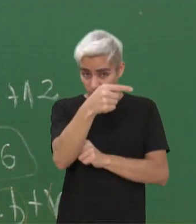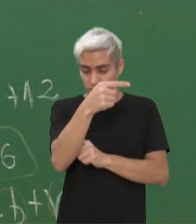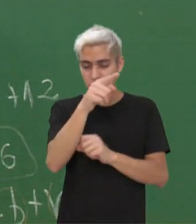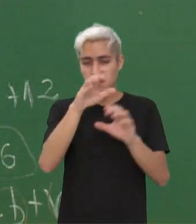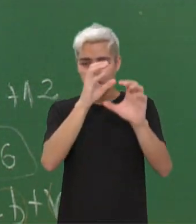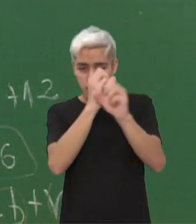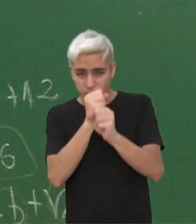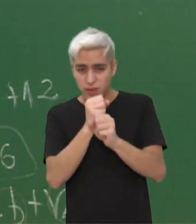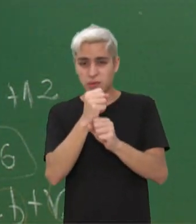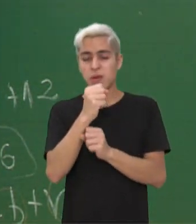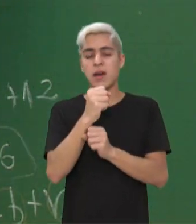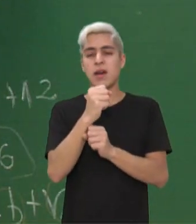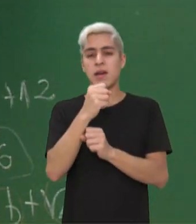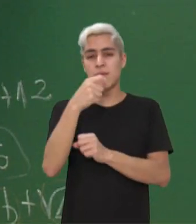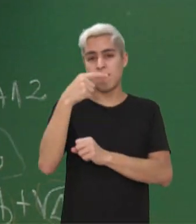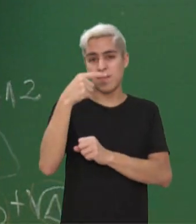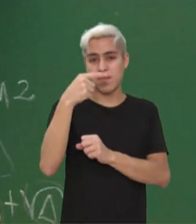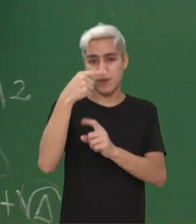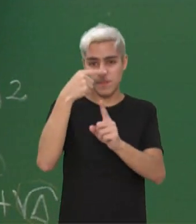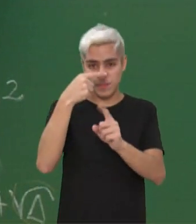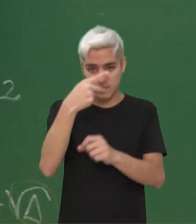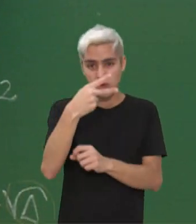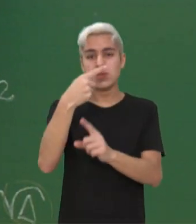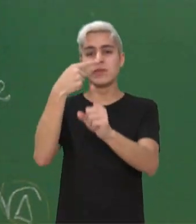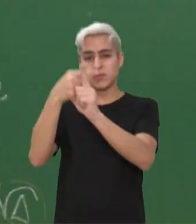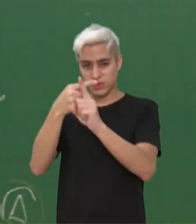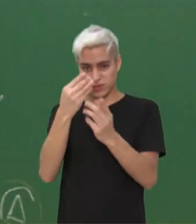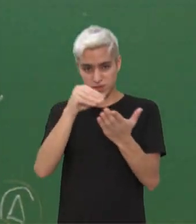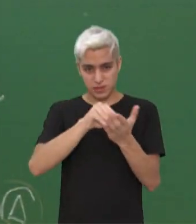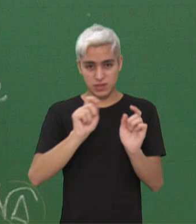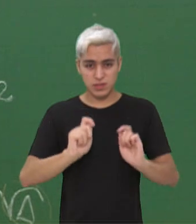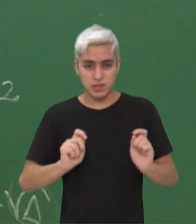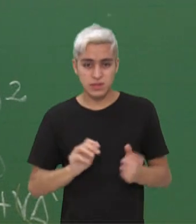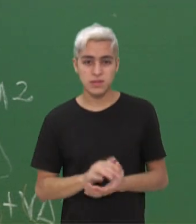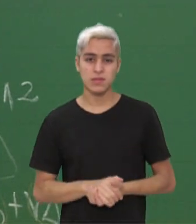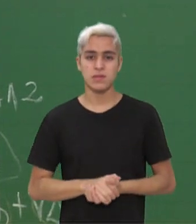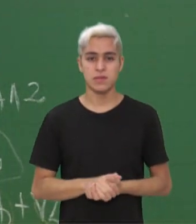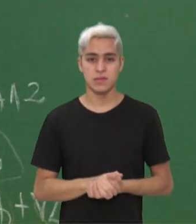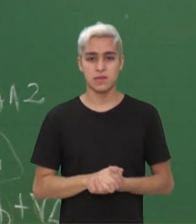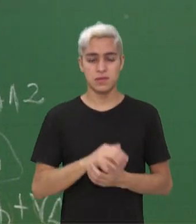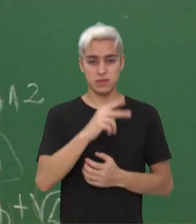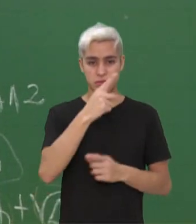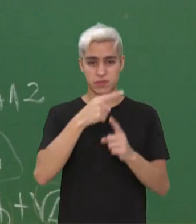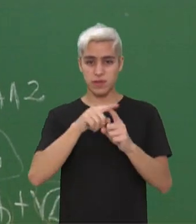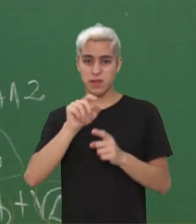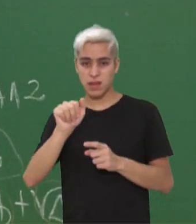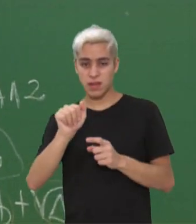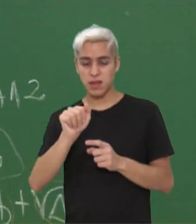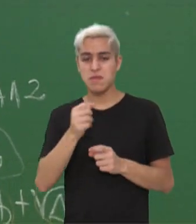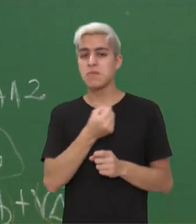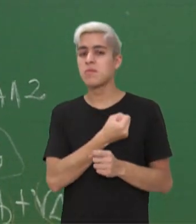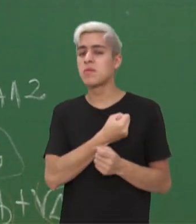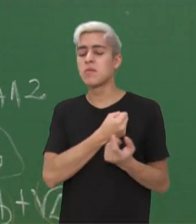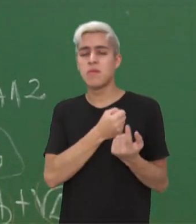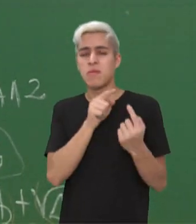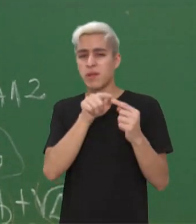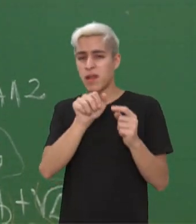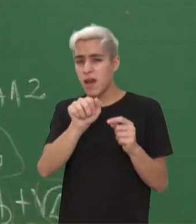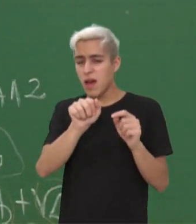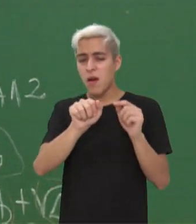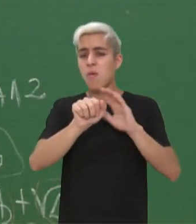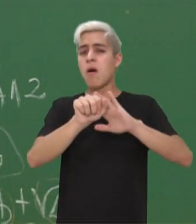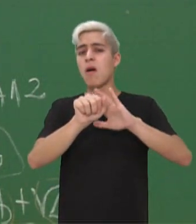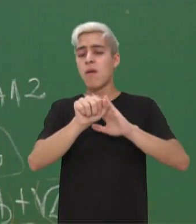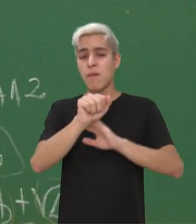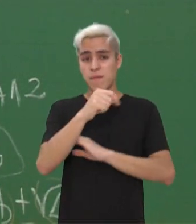positivo. Então, posso escrever 2 positivo. 2 vezes a, o valor de a é o